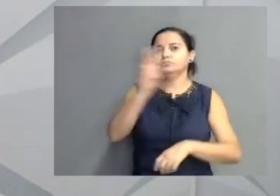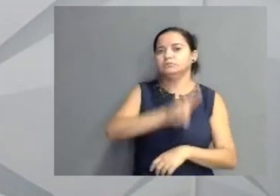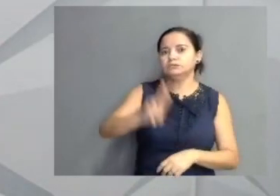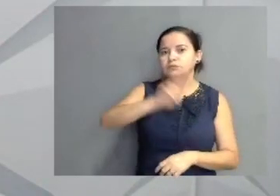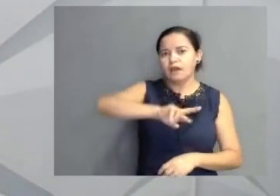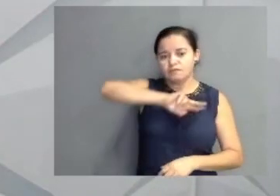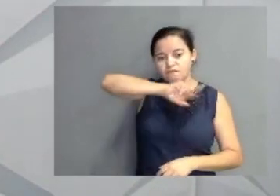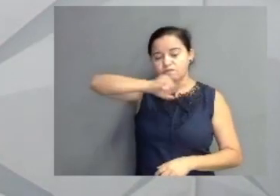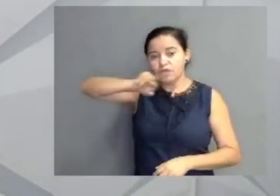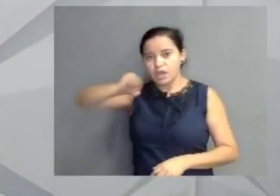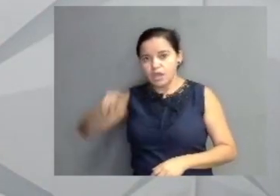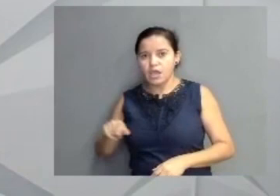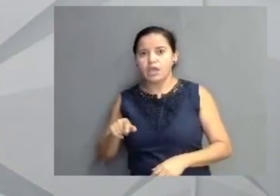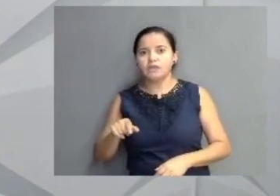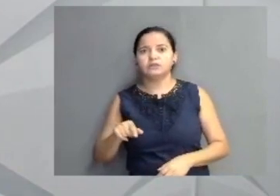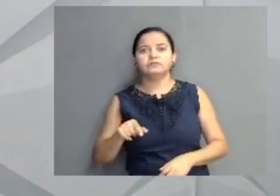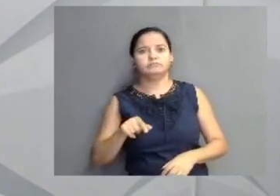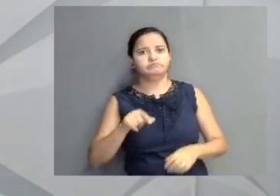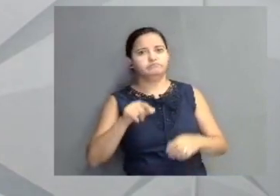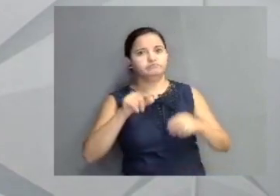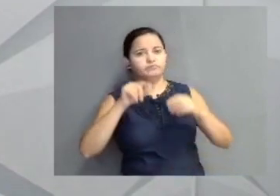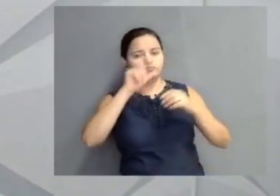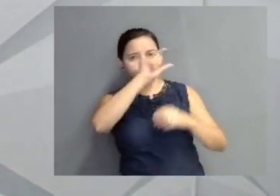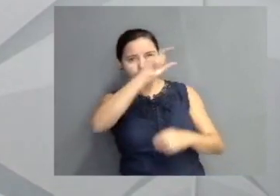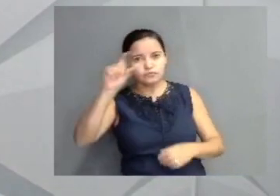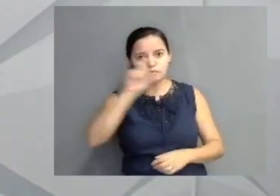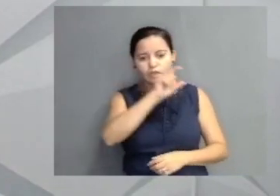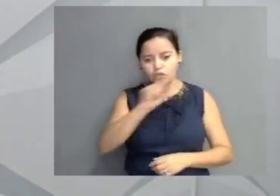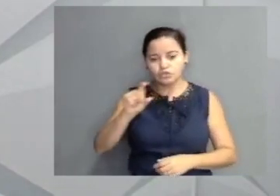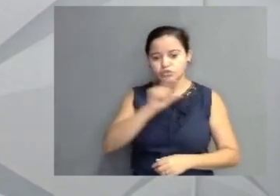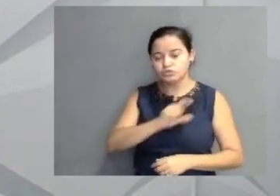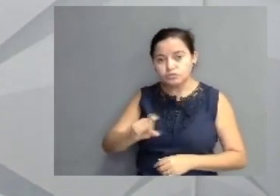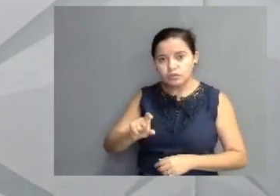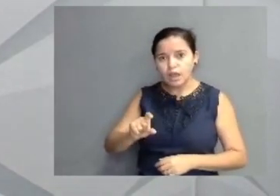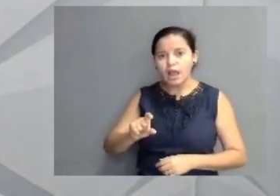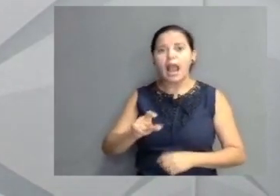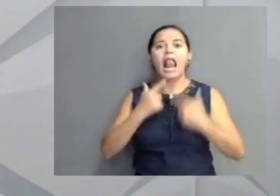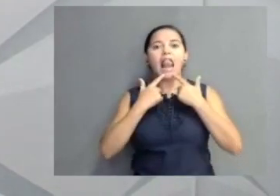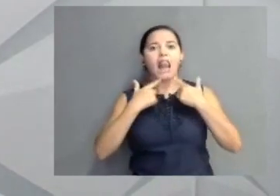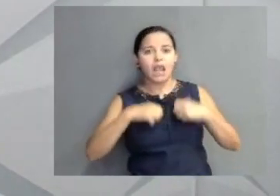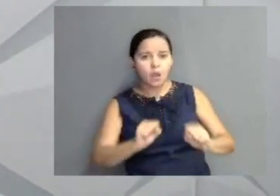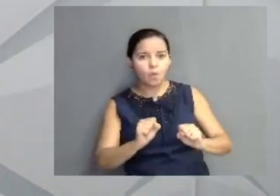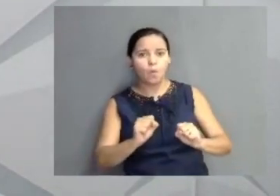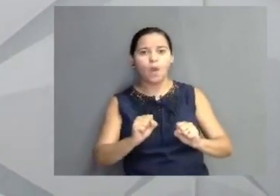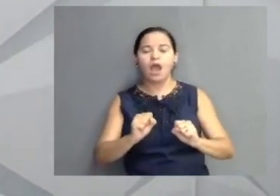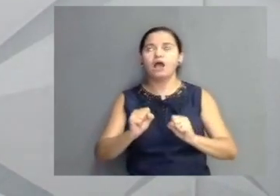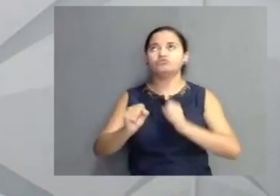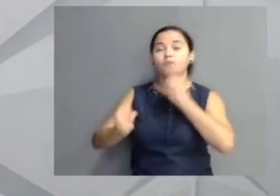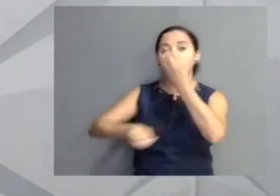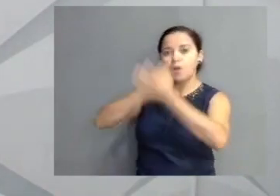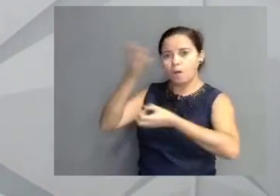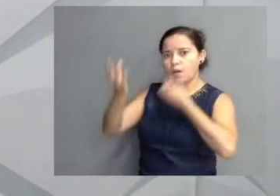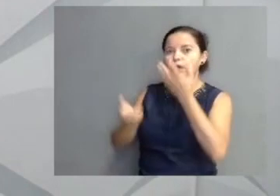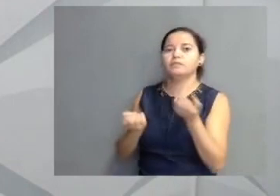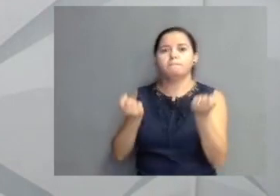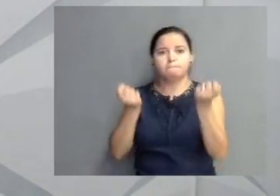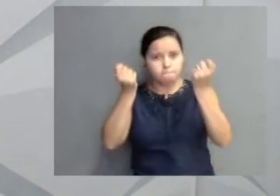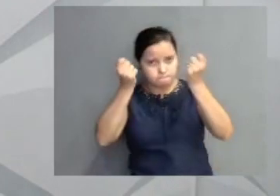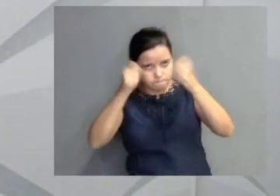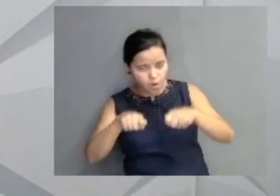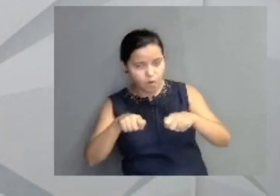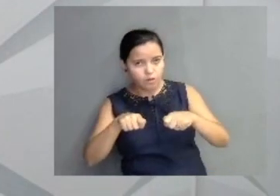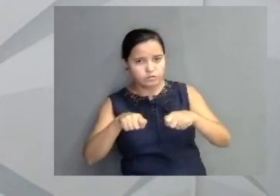livro inteiro de poemas, tá certo? A linguagem poética, os recursos dessa linguagem, ele nos permite isso,